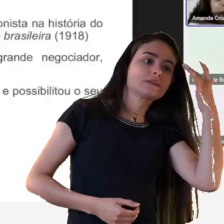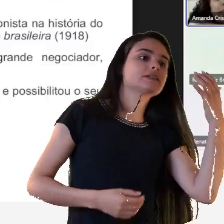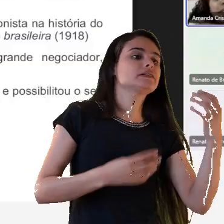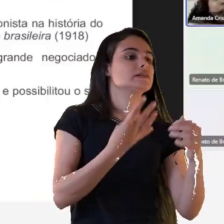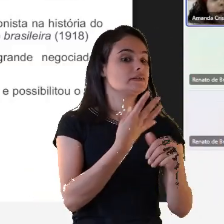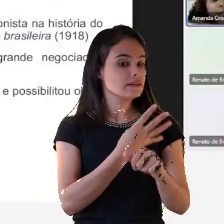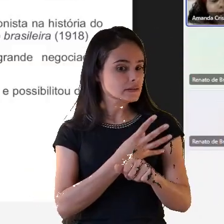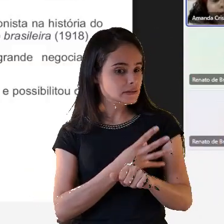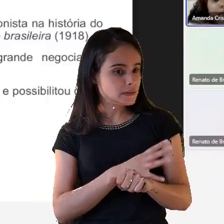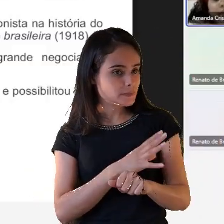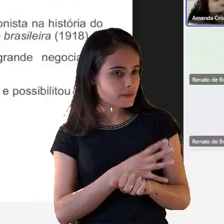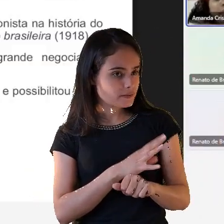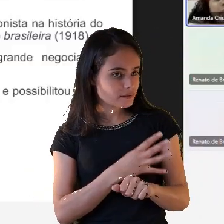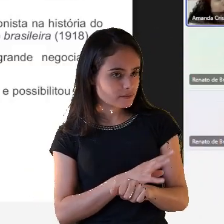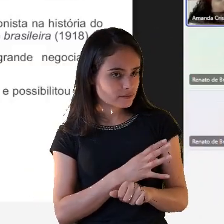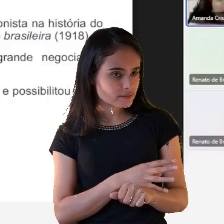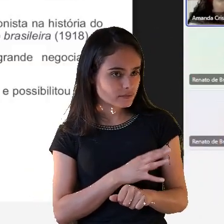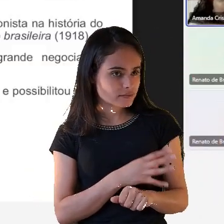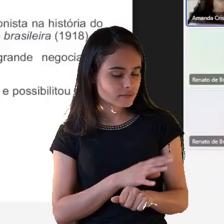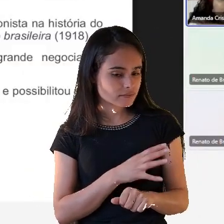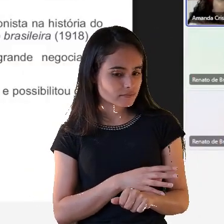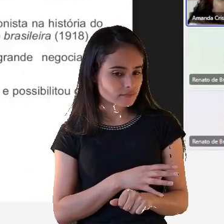se negociar, né? Então,